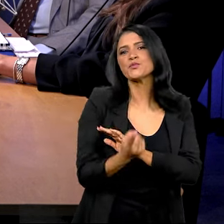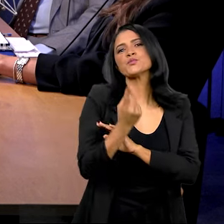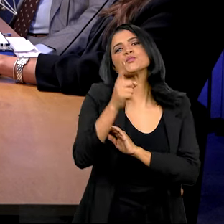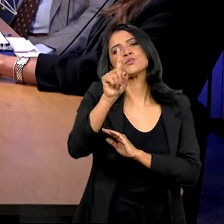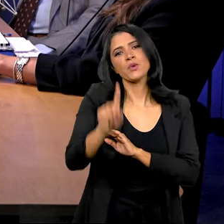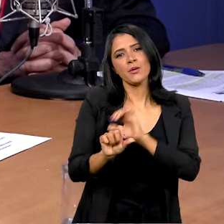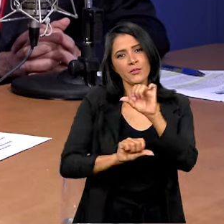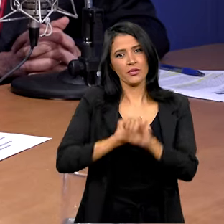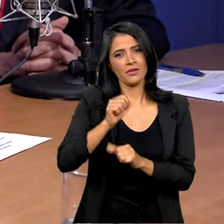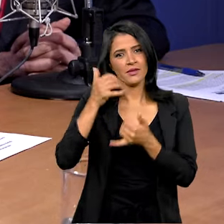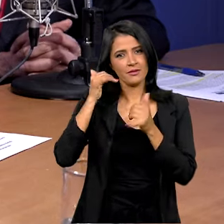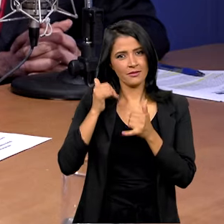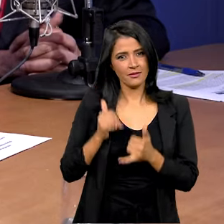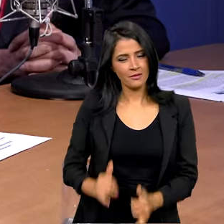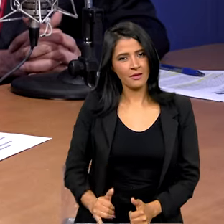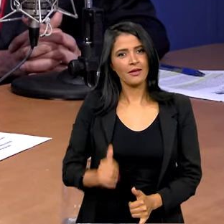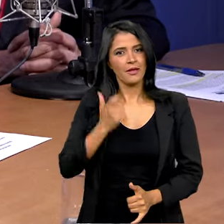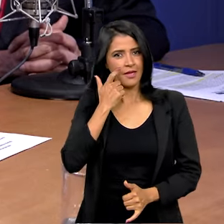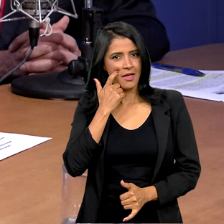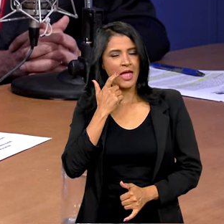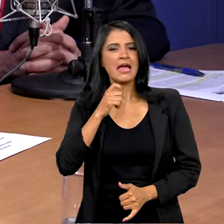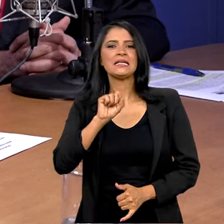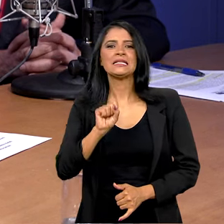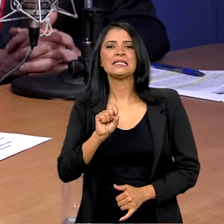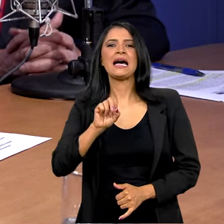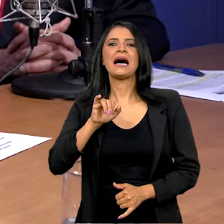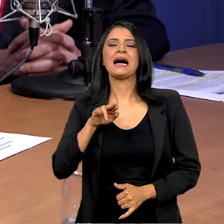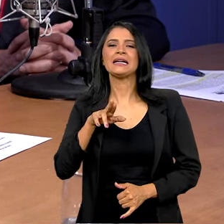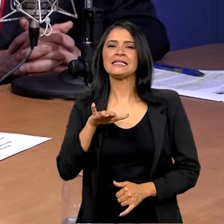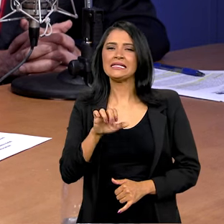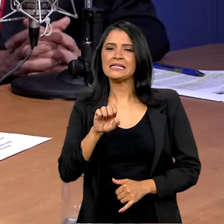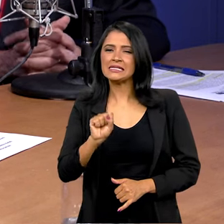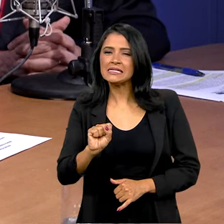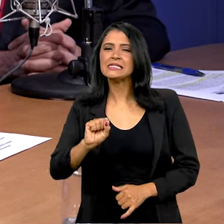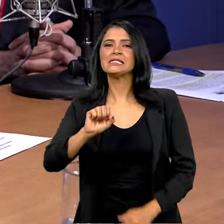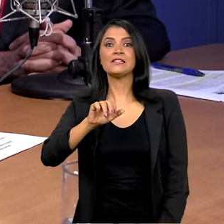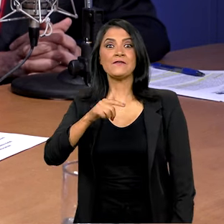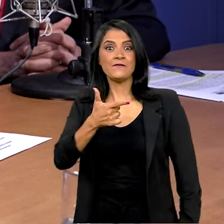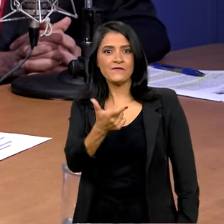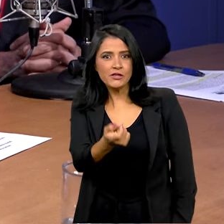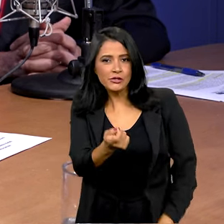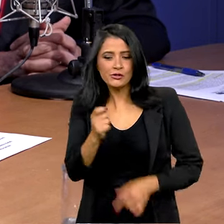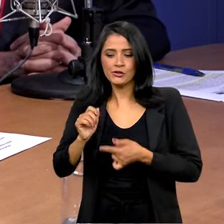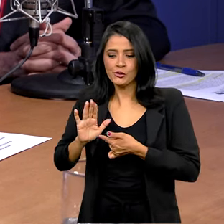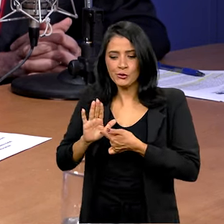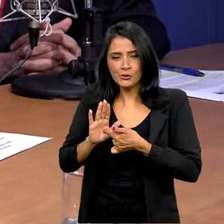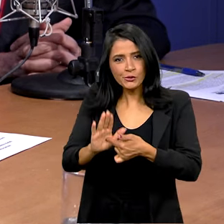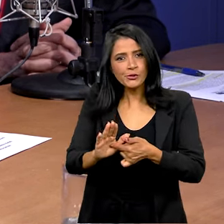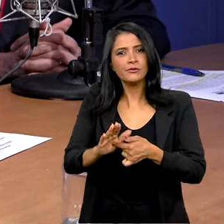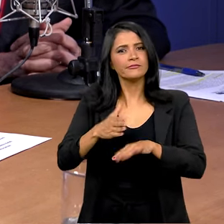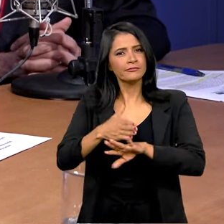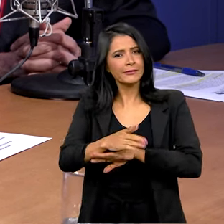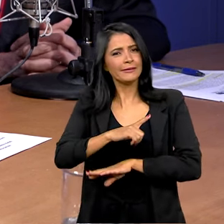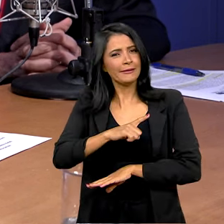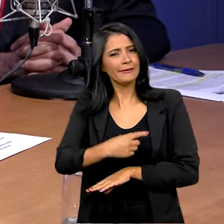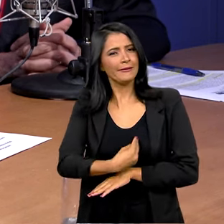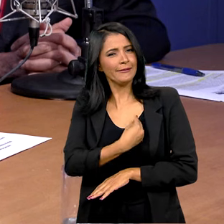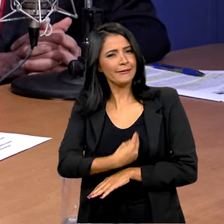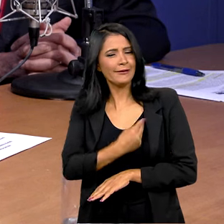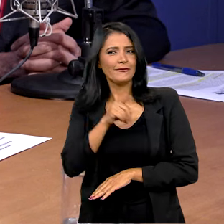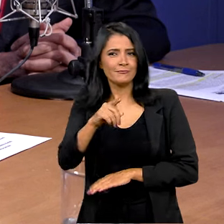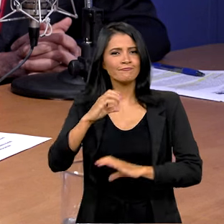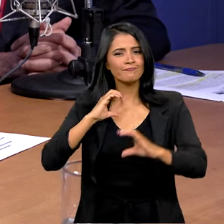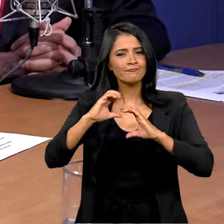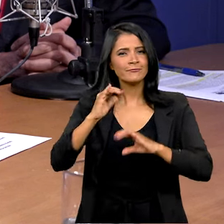delas é a energética o Science 20 Álvaro trouxe muito isso né Isso foi muito presente já